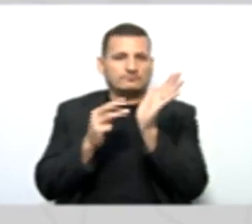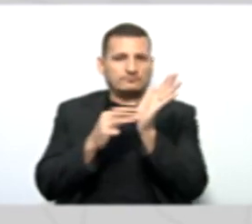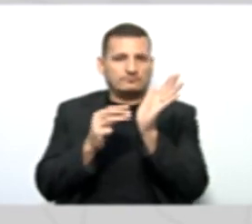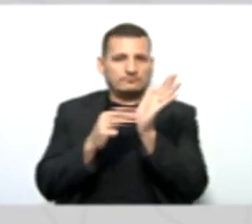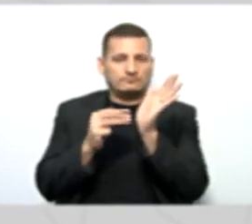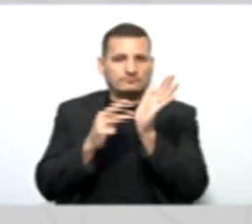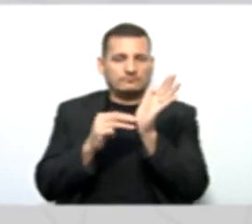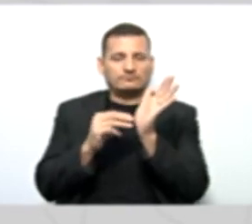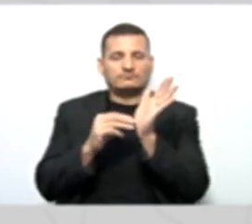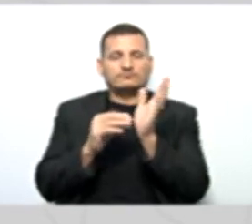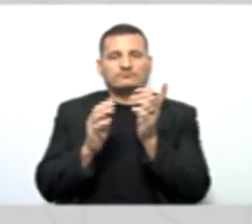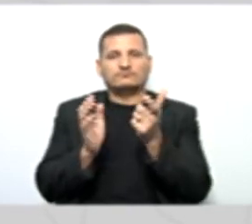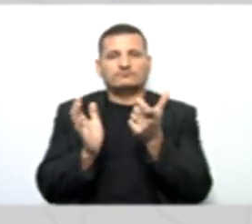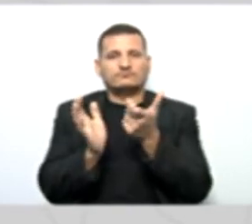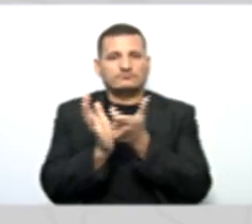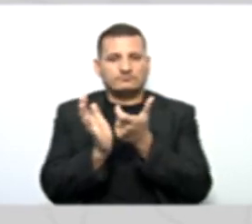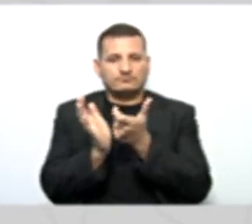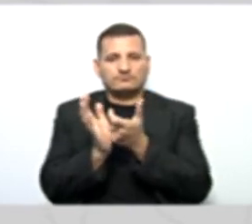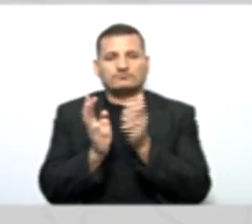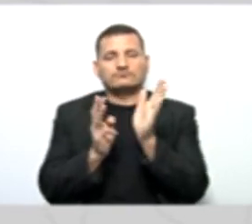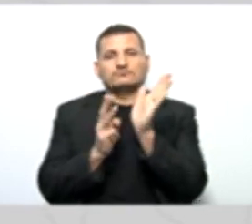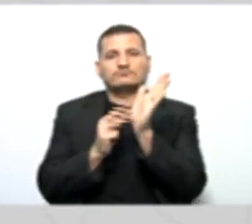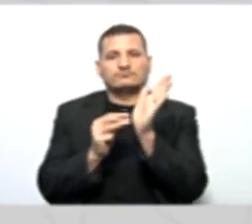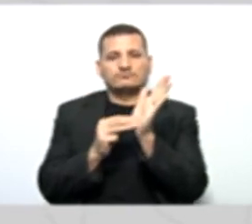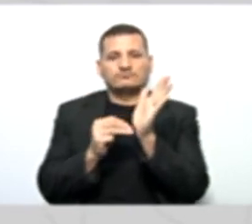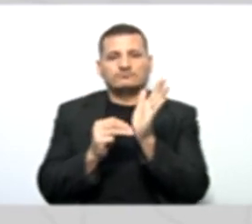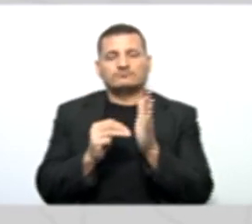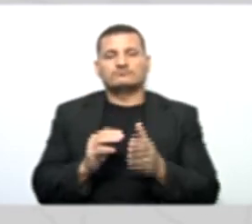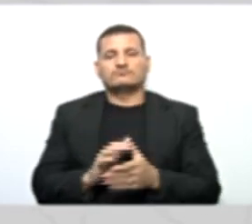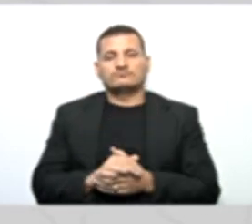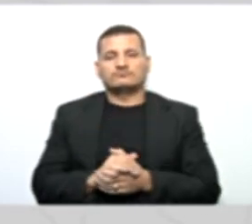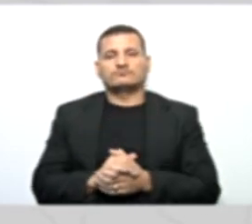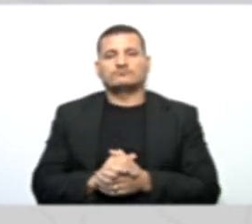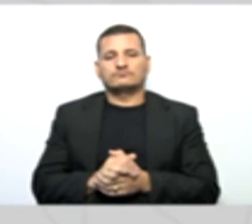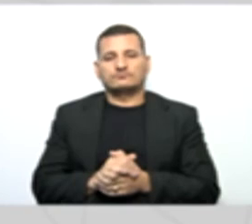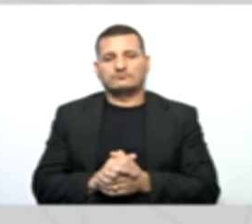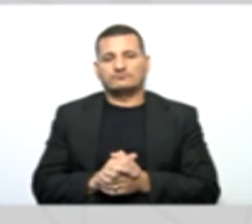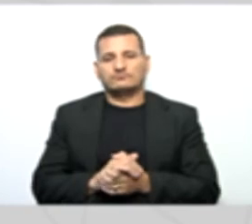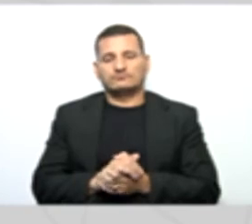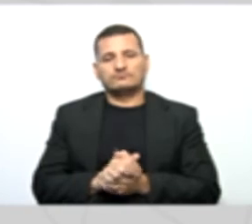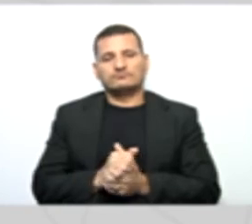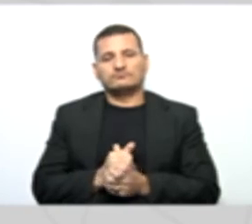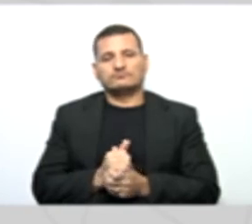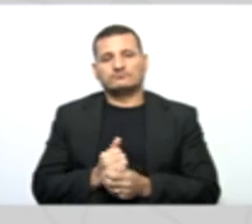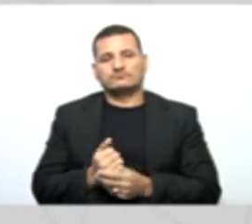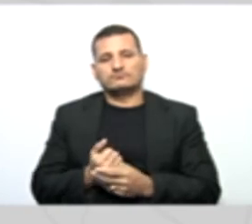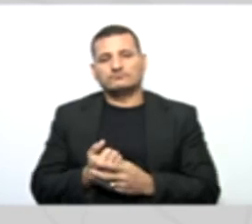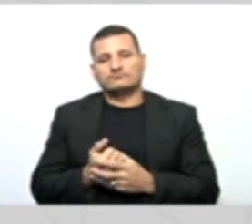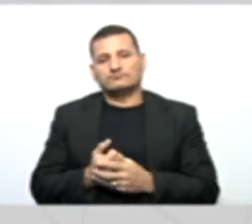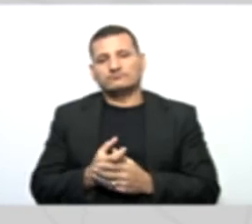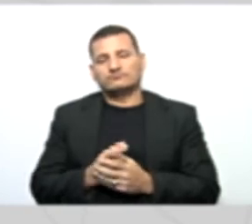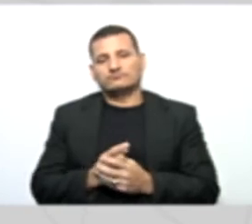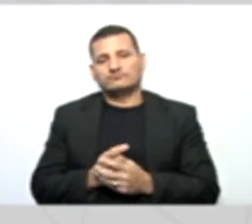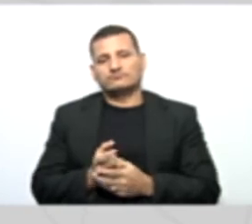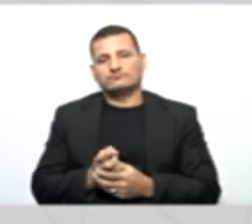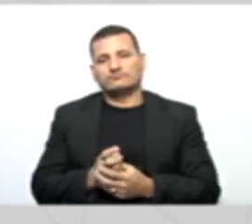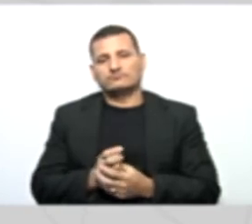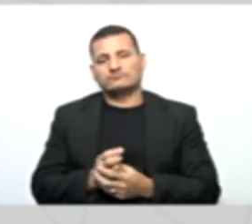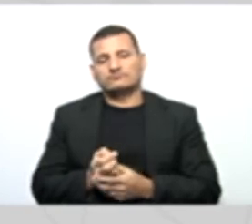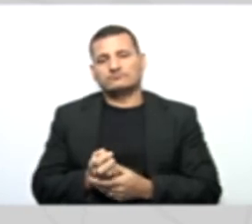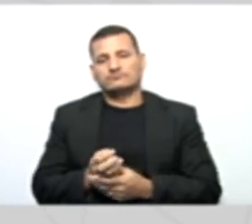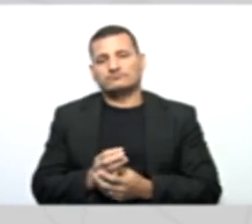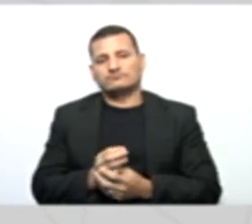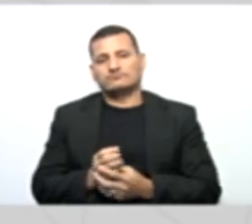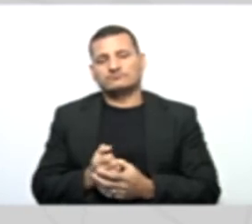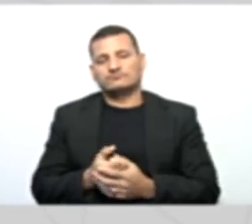comportamento, uma ação para exibir cada um desses atributos aqui, ó, jovem. Então, a gente vai criar